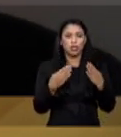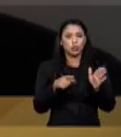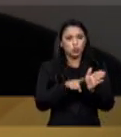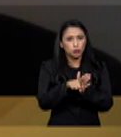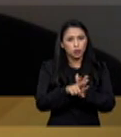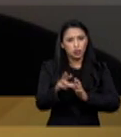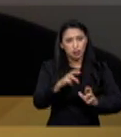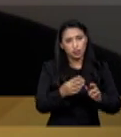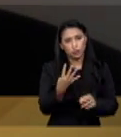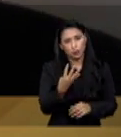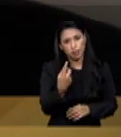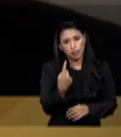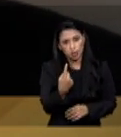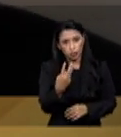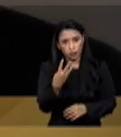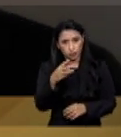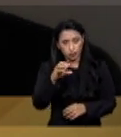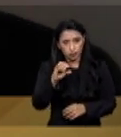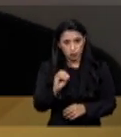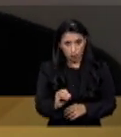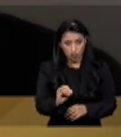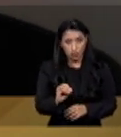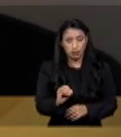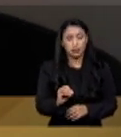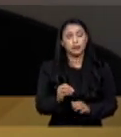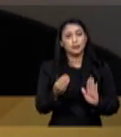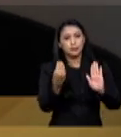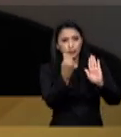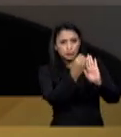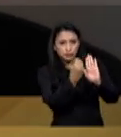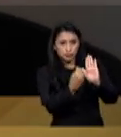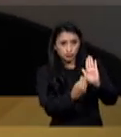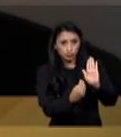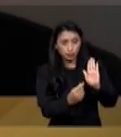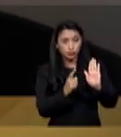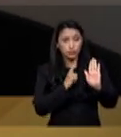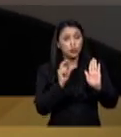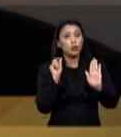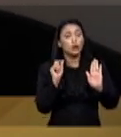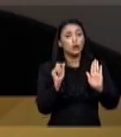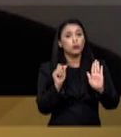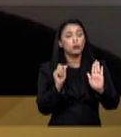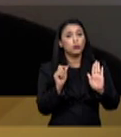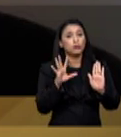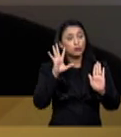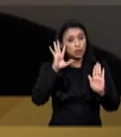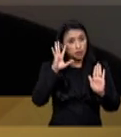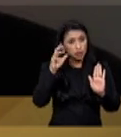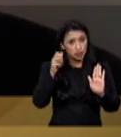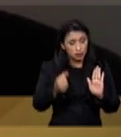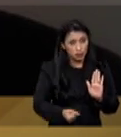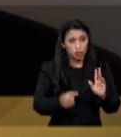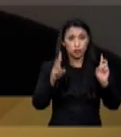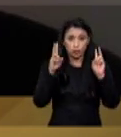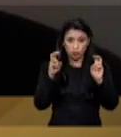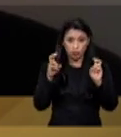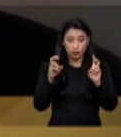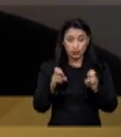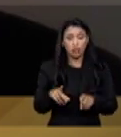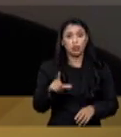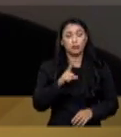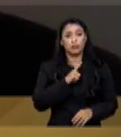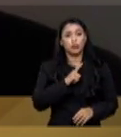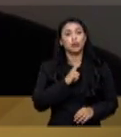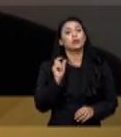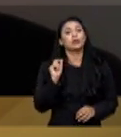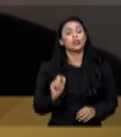inquérito 4130, em sede de questão de ordem, o refinamento do escrutínio do tema teve